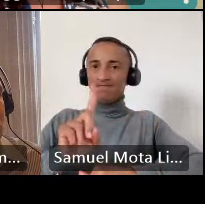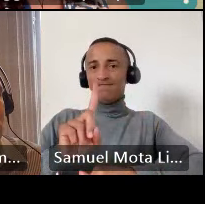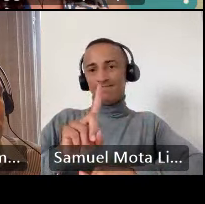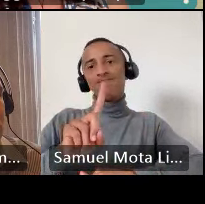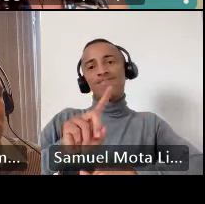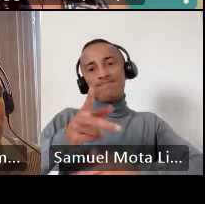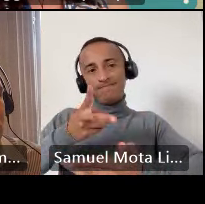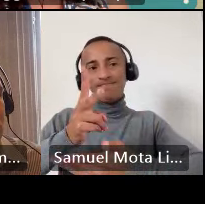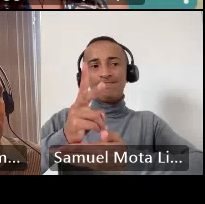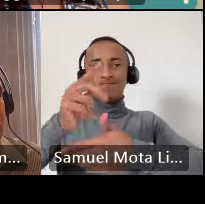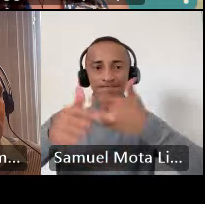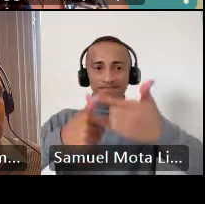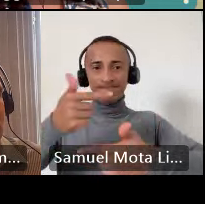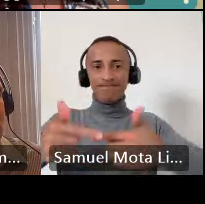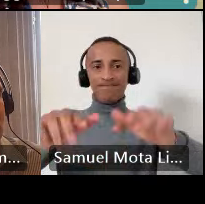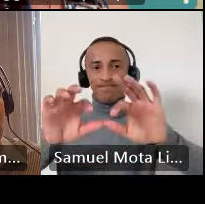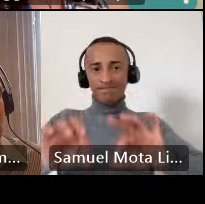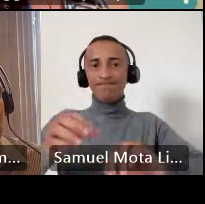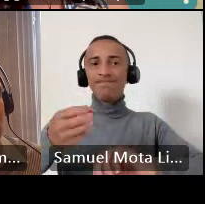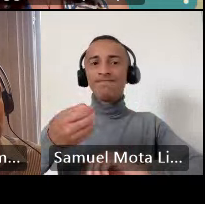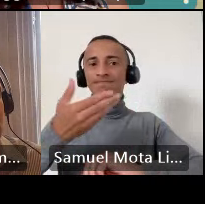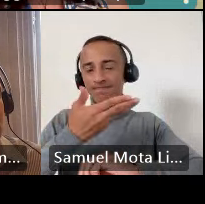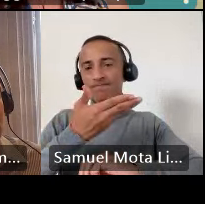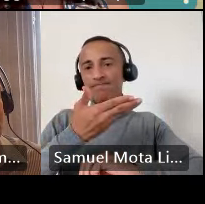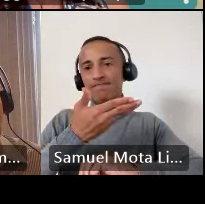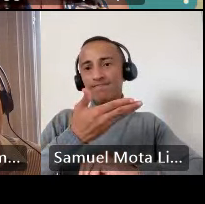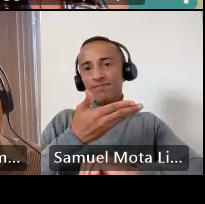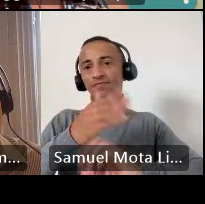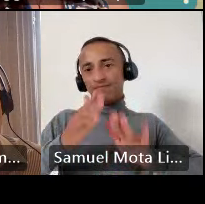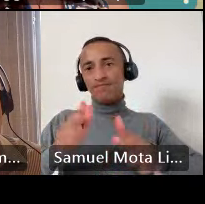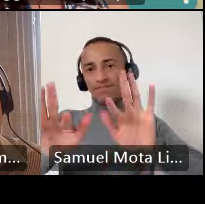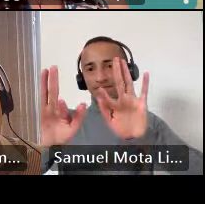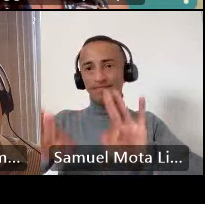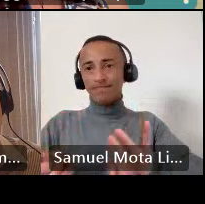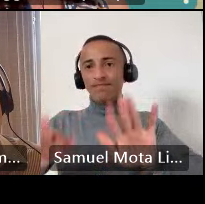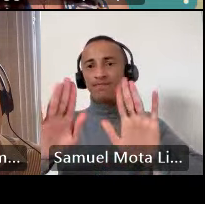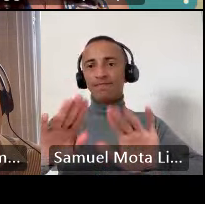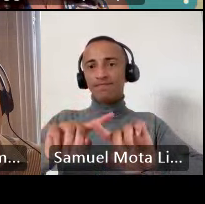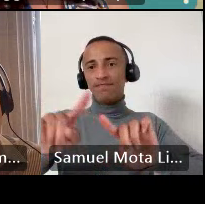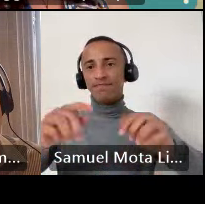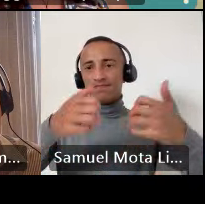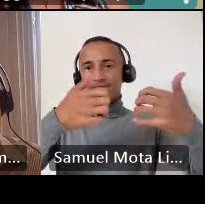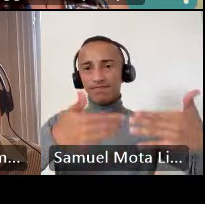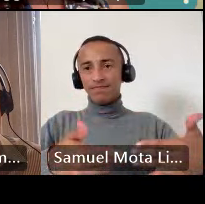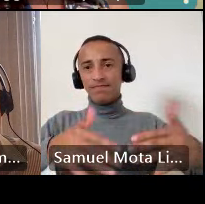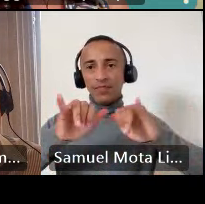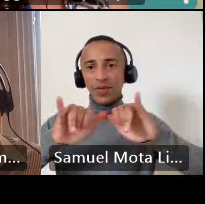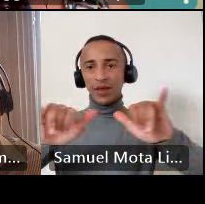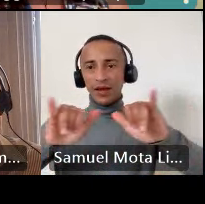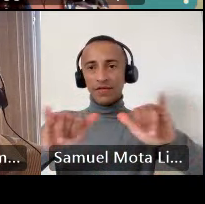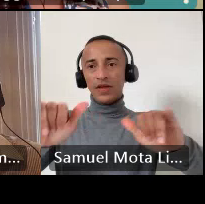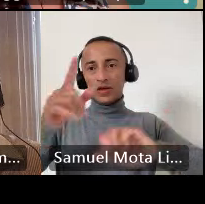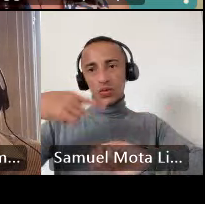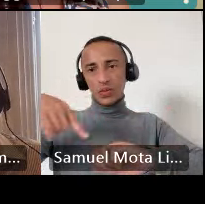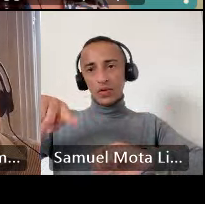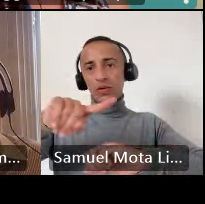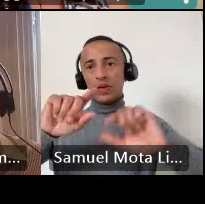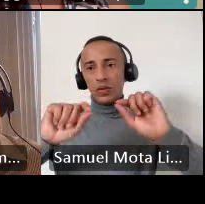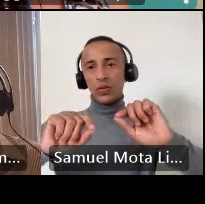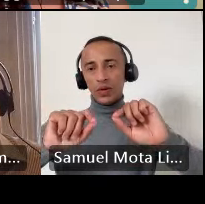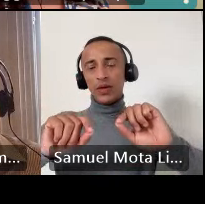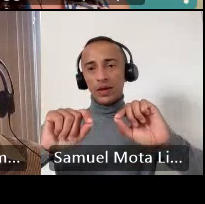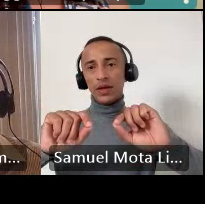gestão bom pessoal já caminhando aqui pro final né Eh deixar então esse recado para vocês de que eh